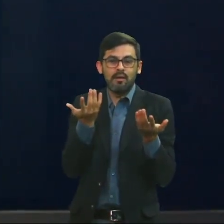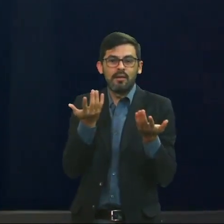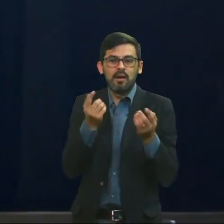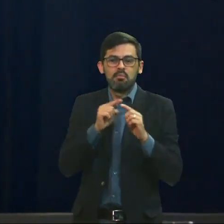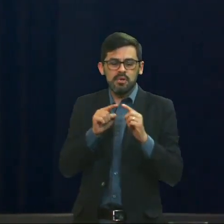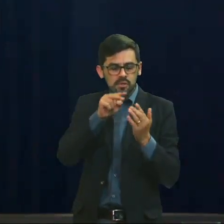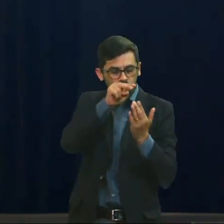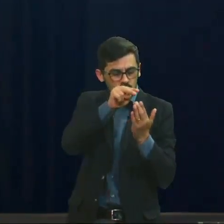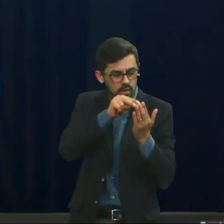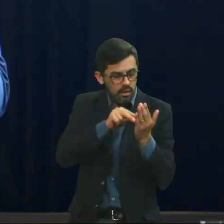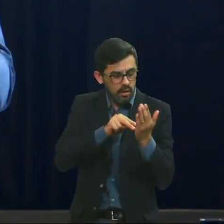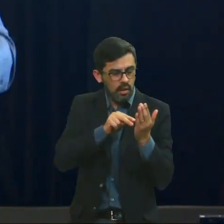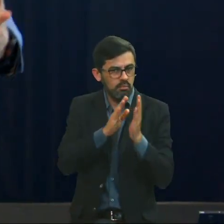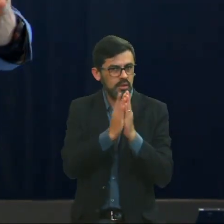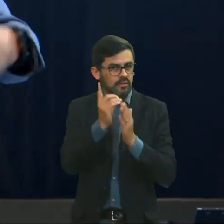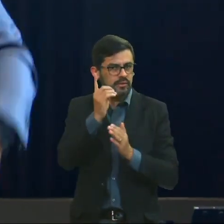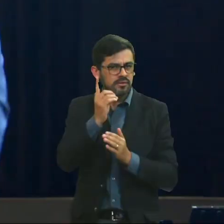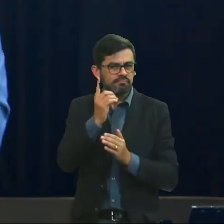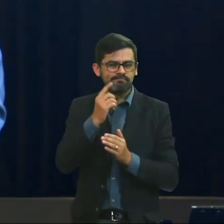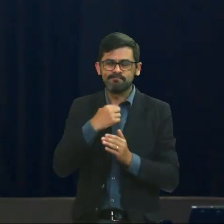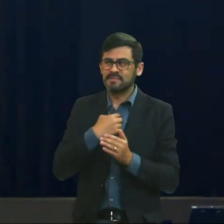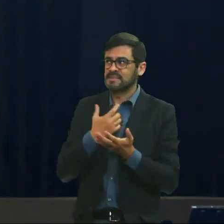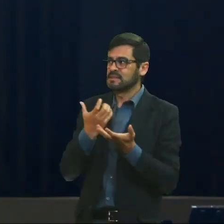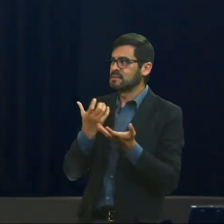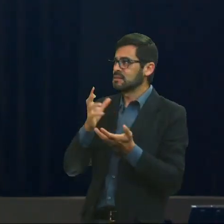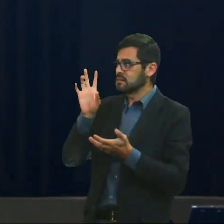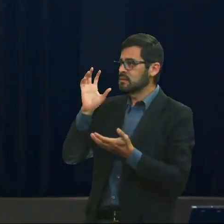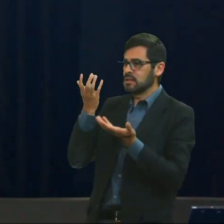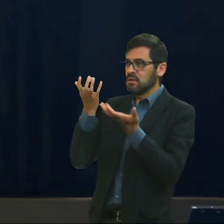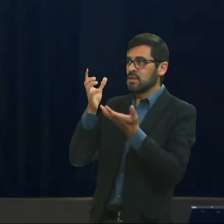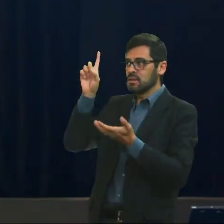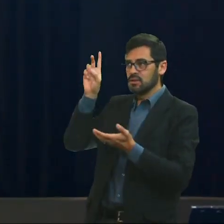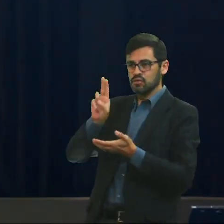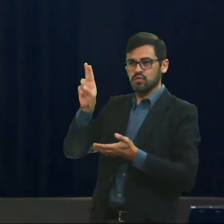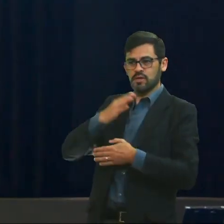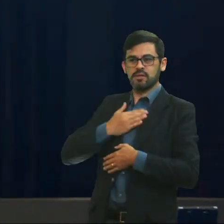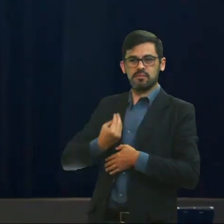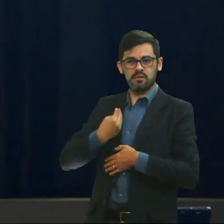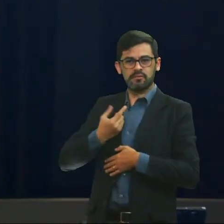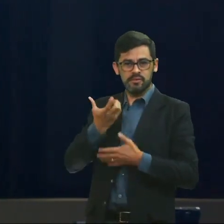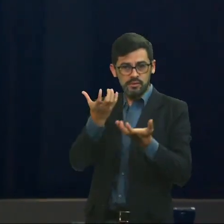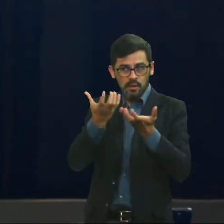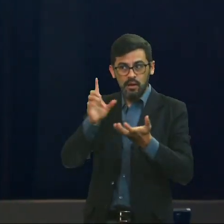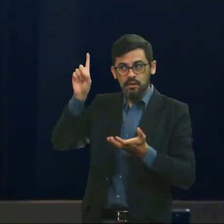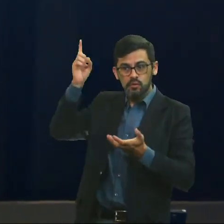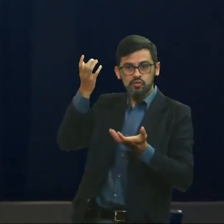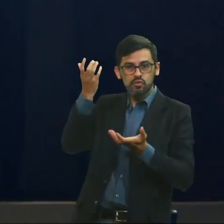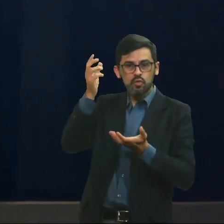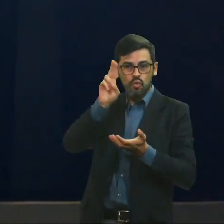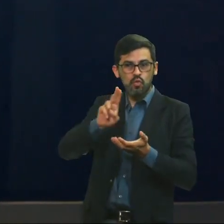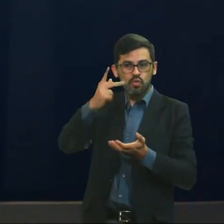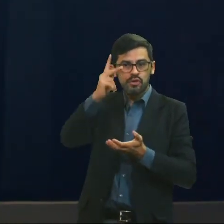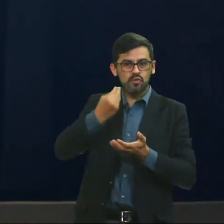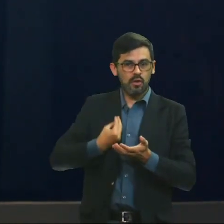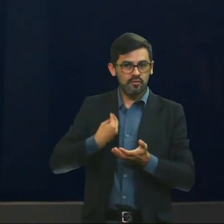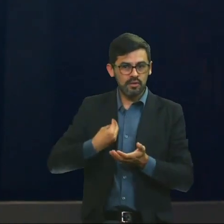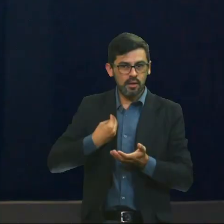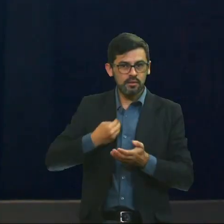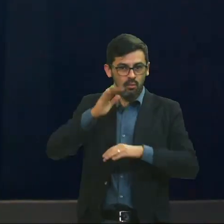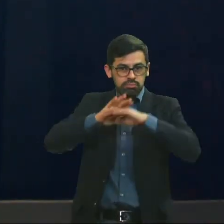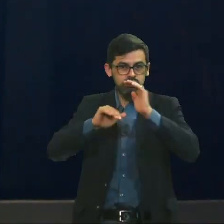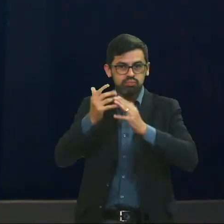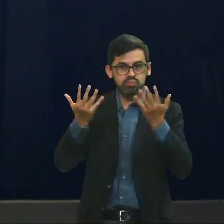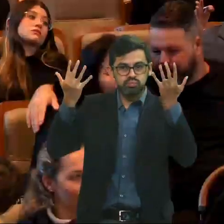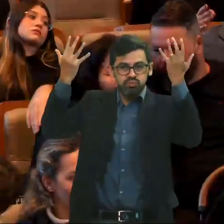eu comecei a ler a Bíblia e perguntando, Deus, eu queria ser usado por o Senhor. Quantos querem ser usados? Quer mesmo? Levante as duas mãos. Quem quer ser usado por Deus?